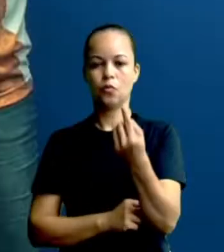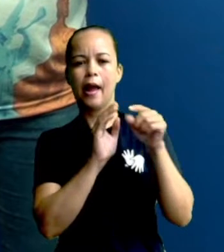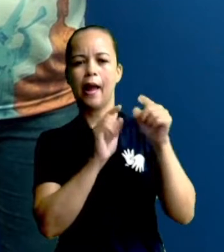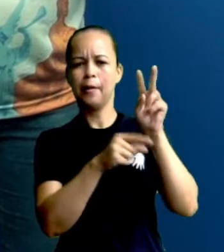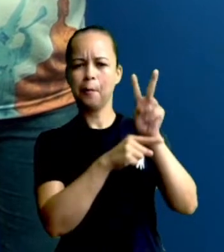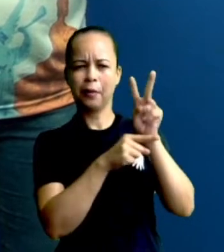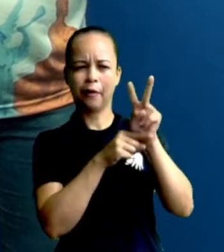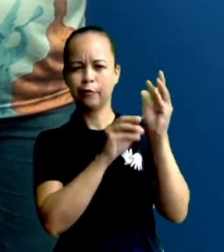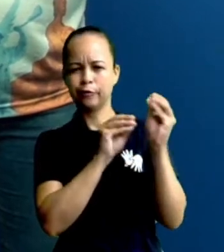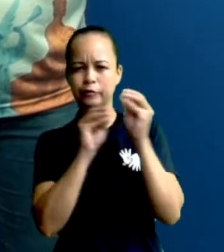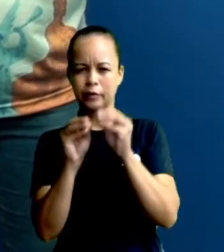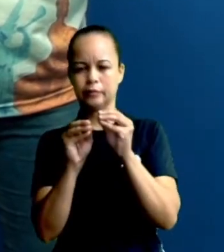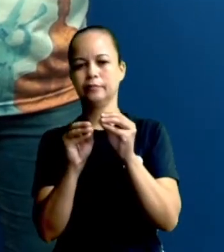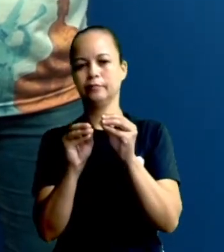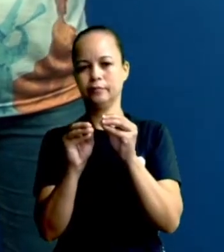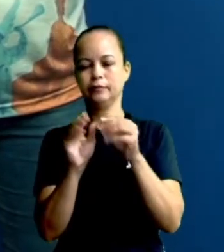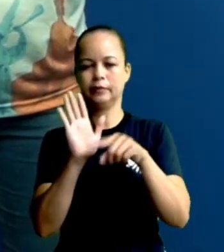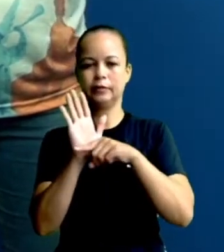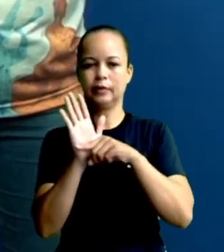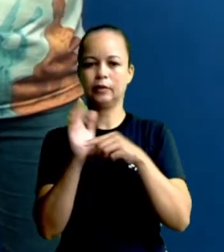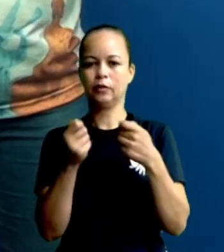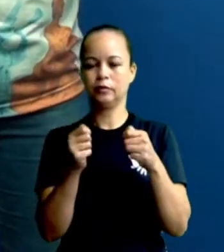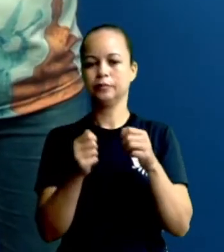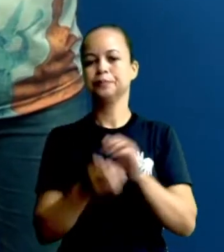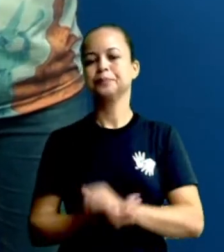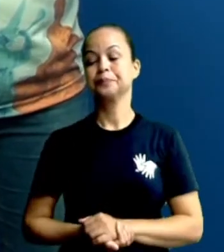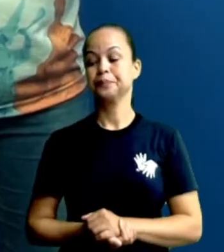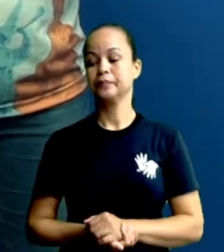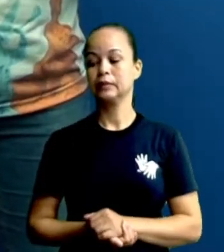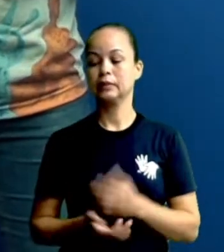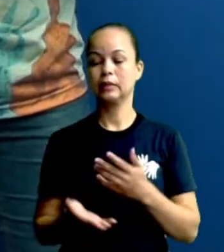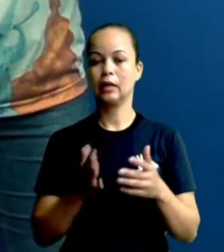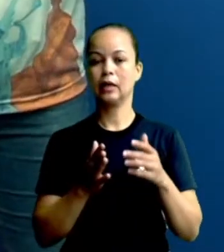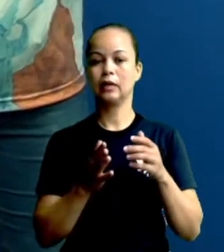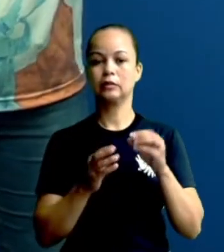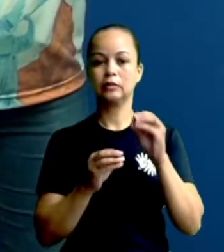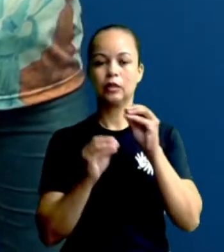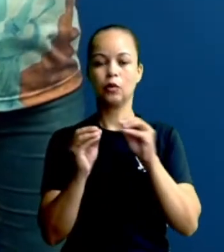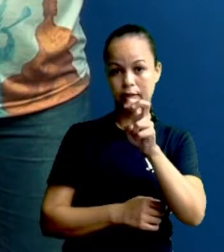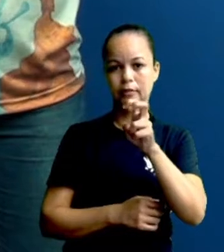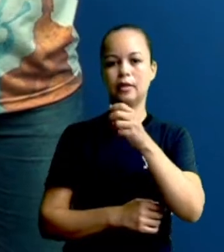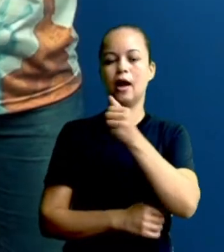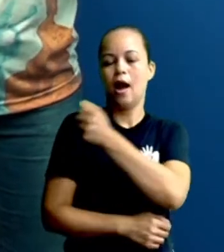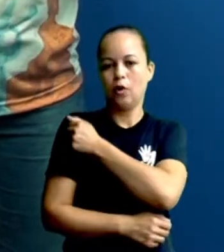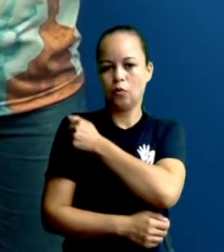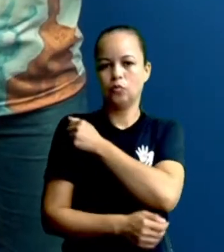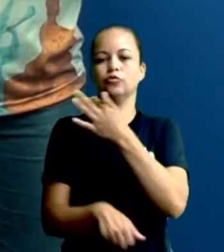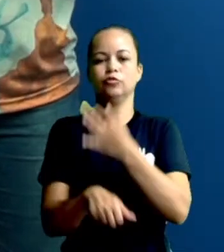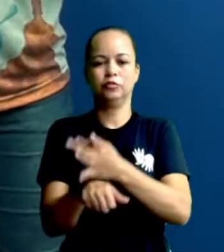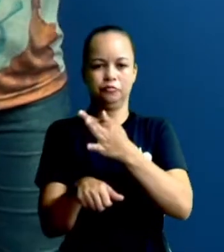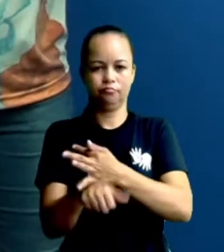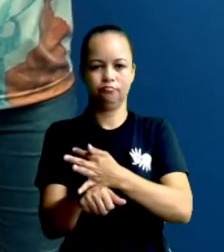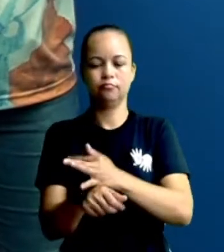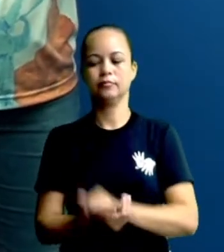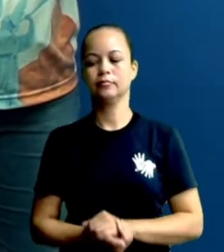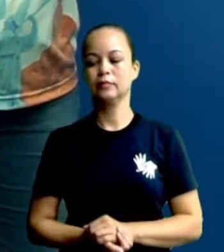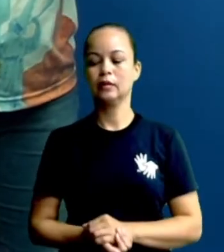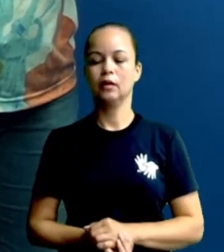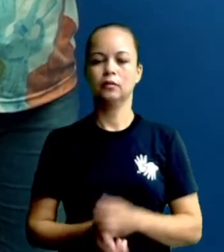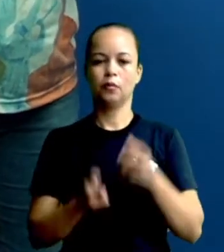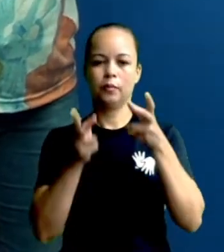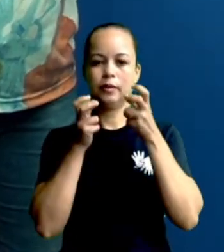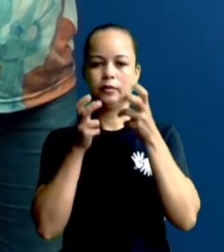hoje. Hoje eu, Andresa Sacramento, quero continuar desvendando os mistérios da matemática com vocês, com o